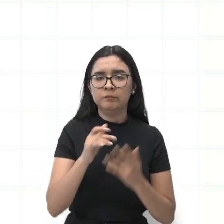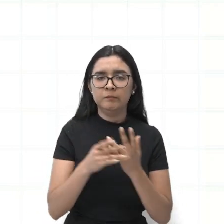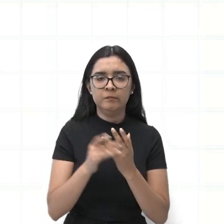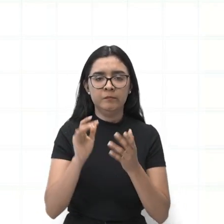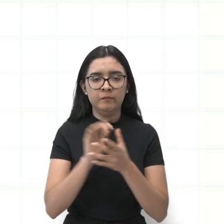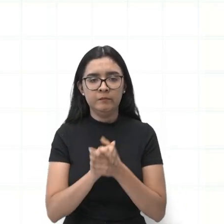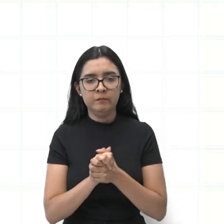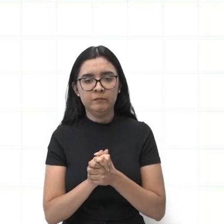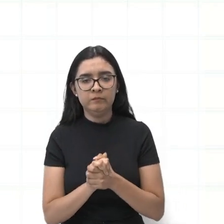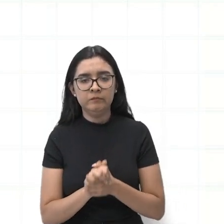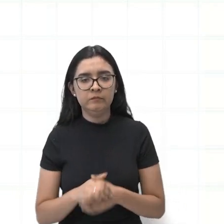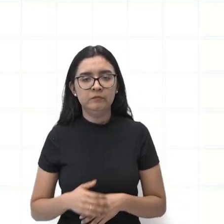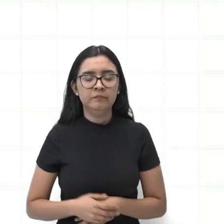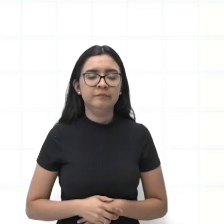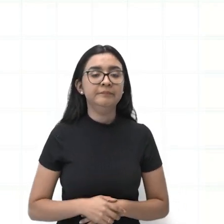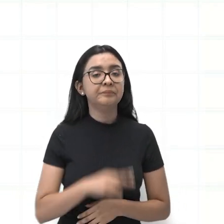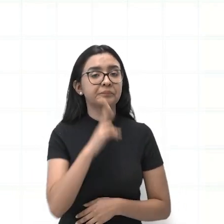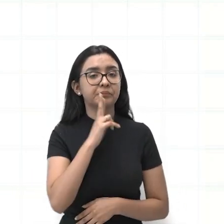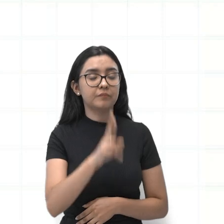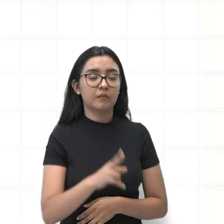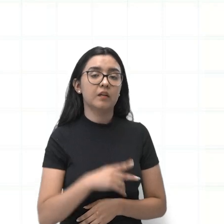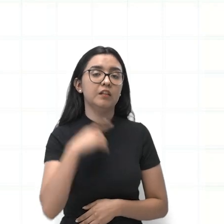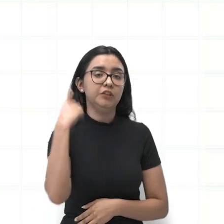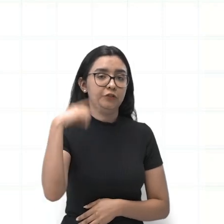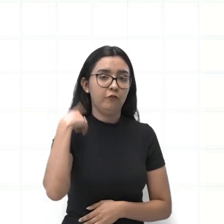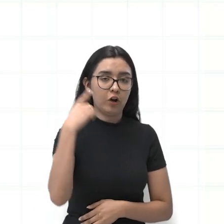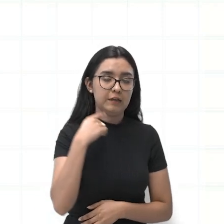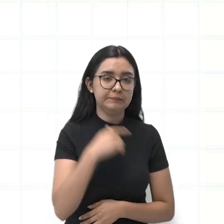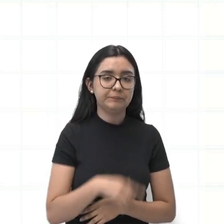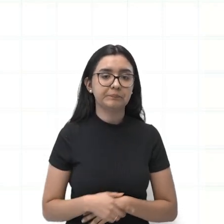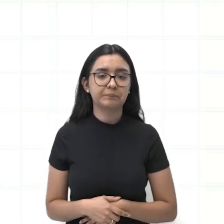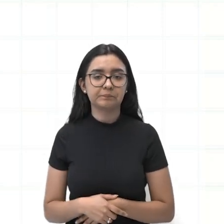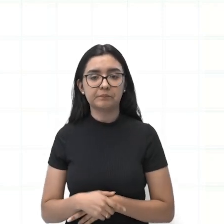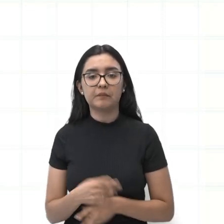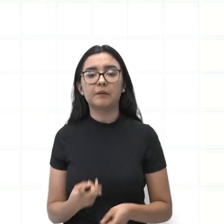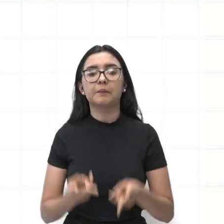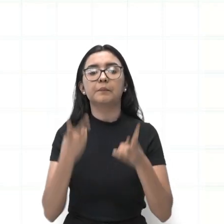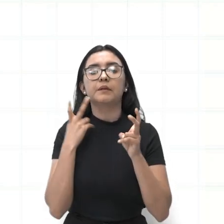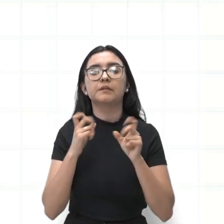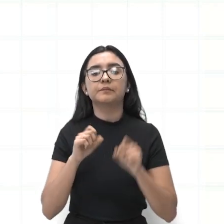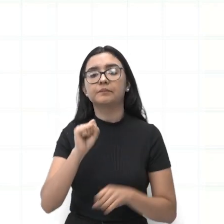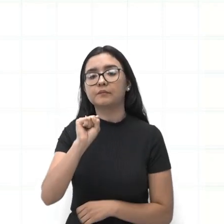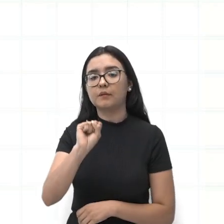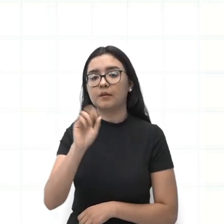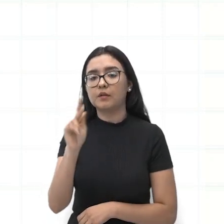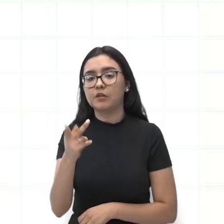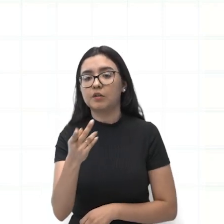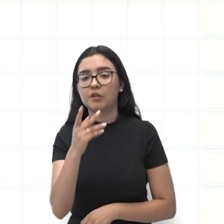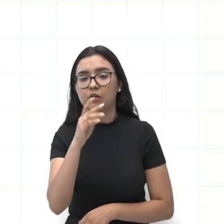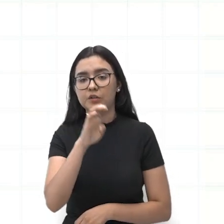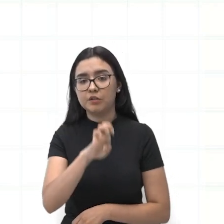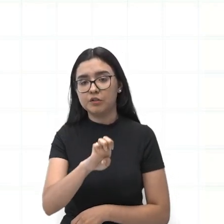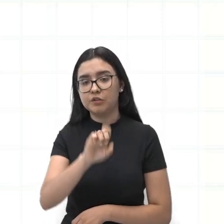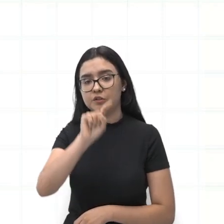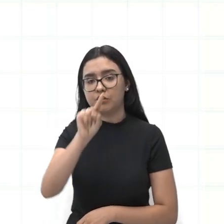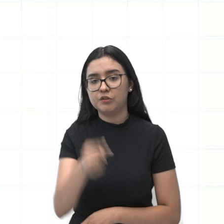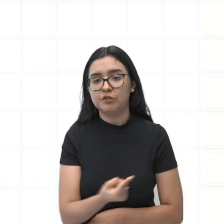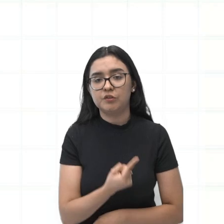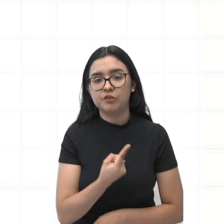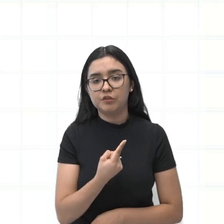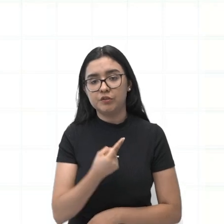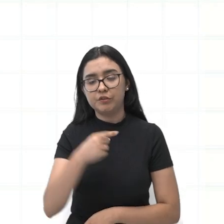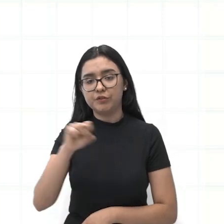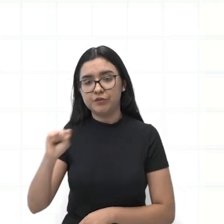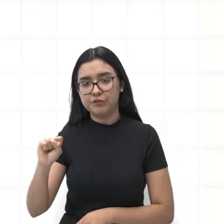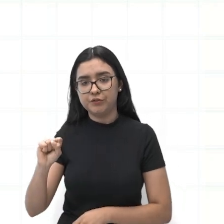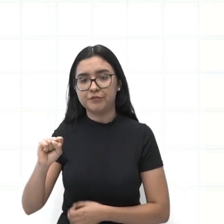faz, she's a lawyer. Ela é advogada. She is, né? A abreviação. Olha o apóstrofo sendo utilizado aqui para abreviar